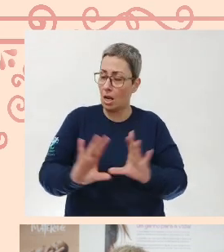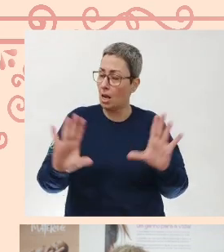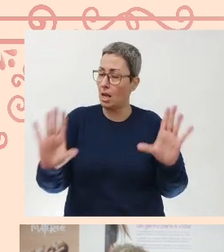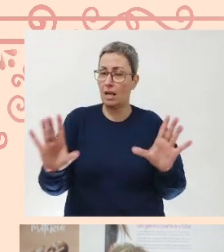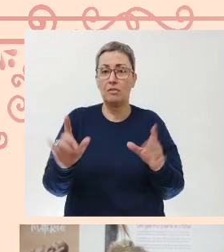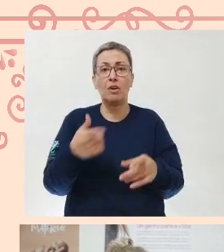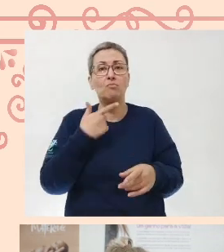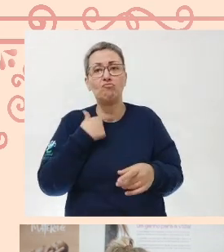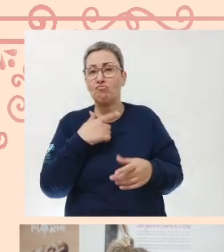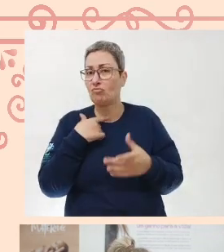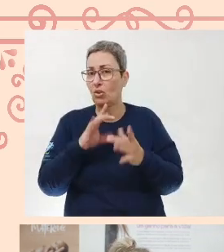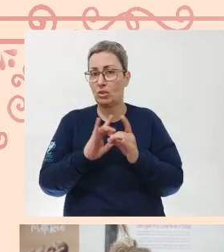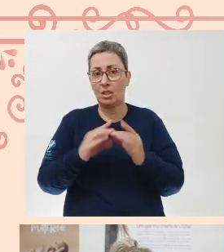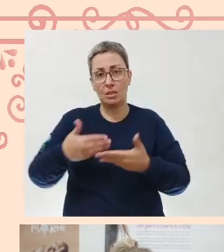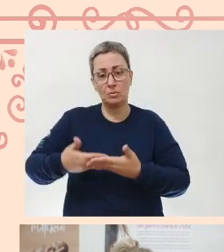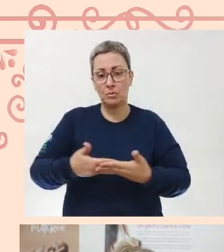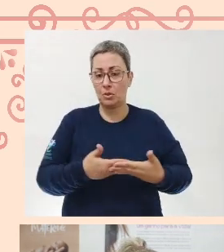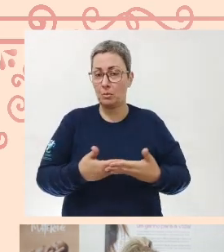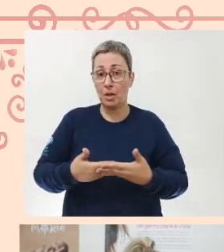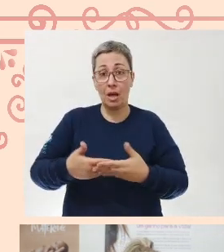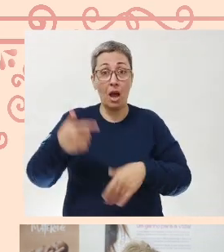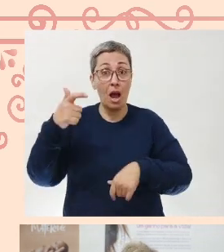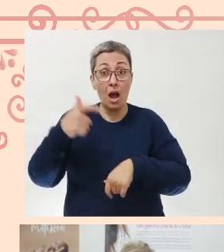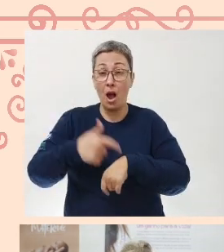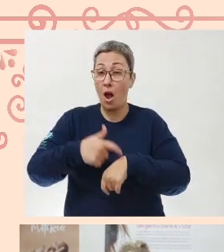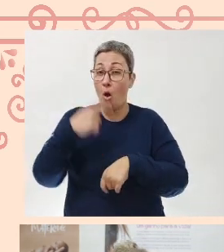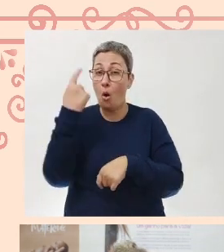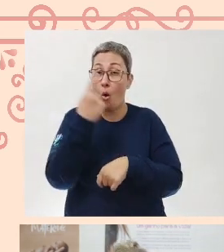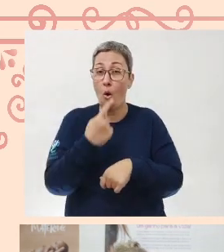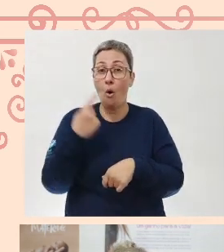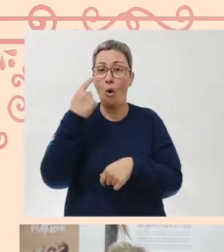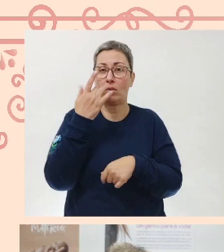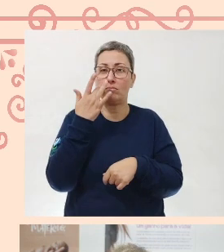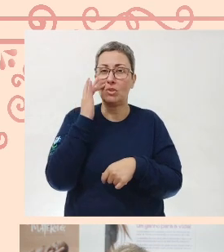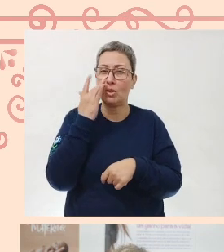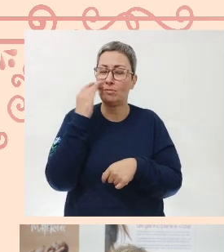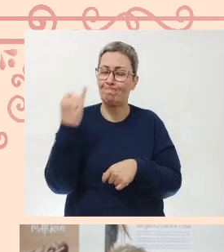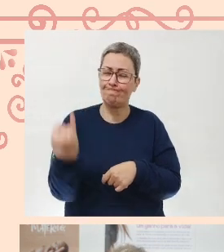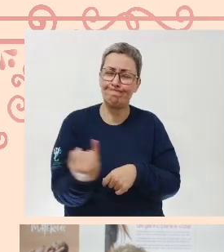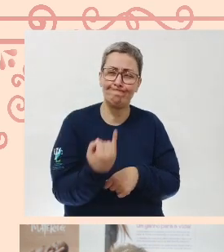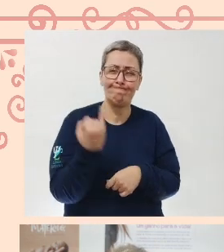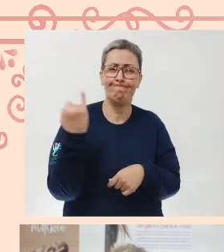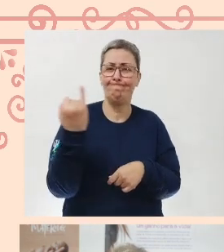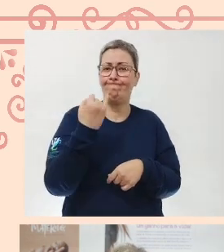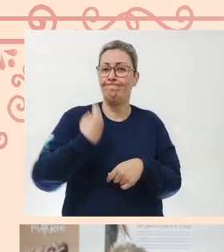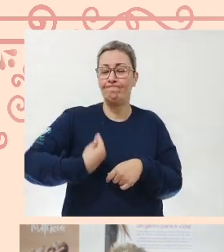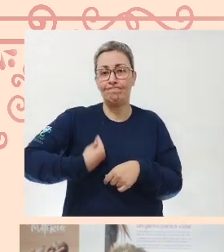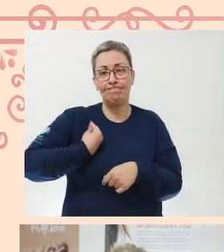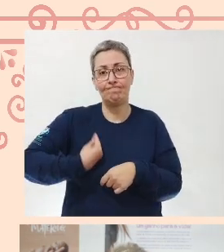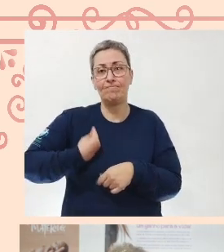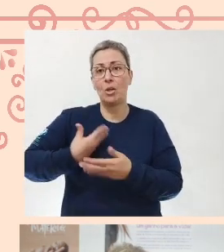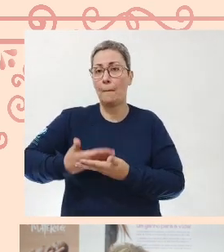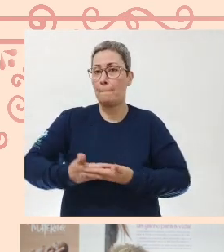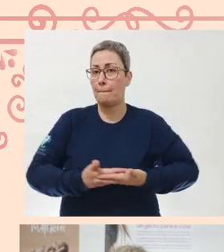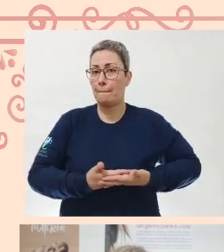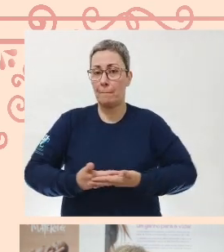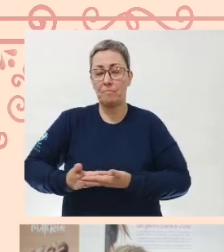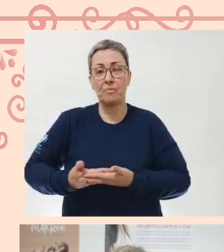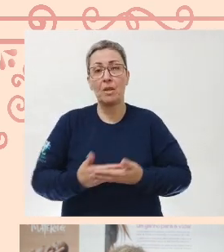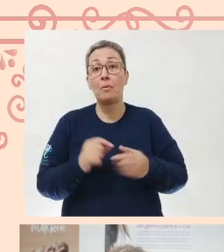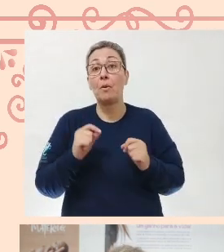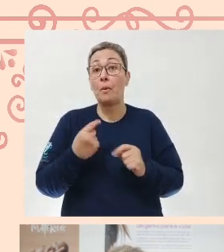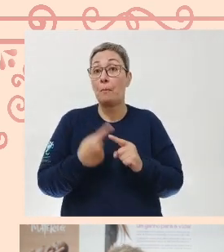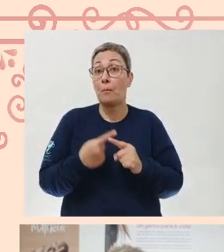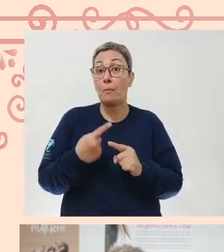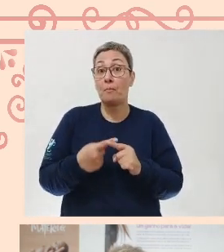em livre demanda. E a hora de ouro é uma hora extremamente importante na vida de